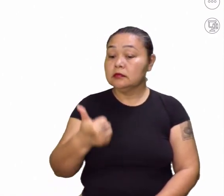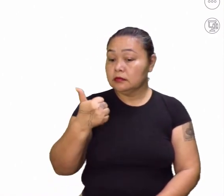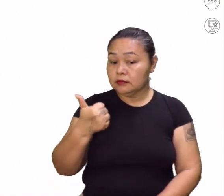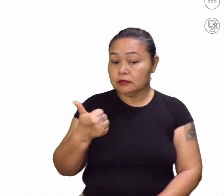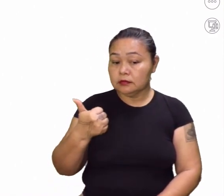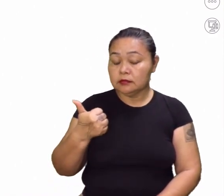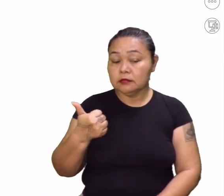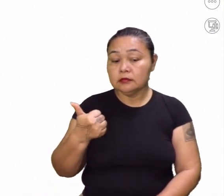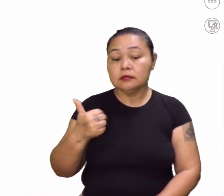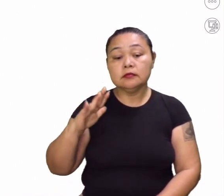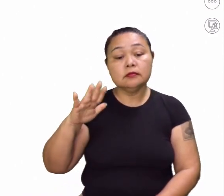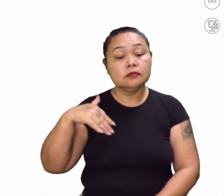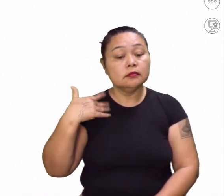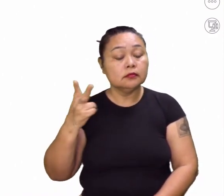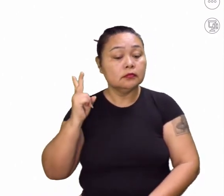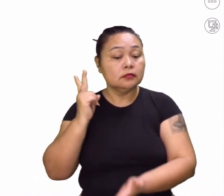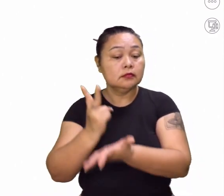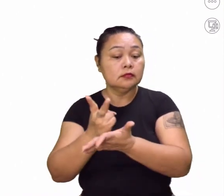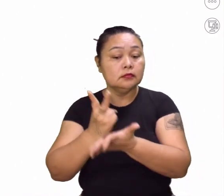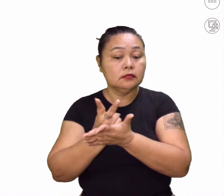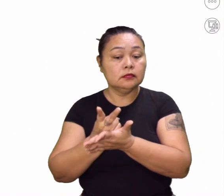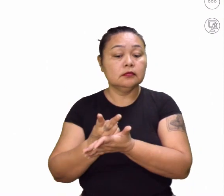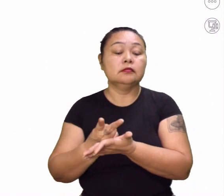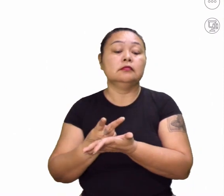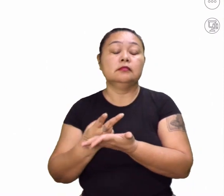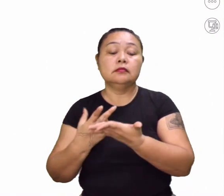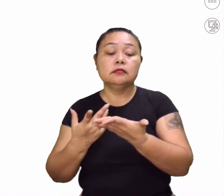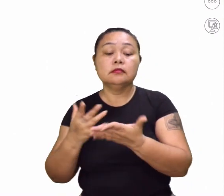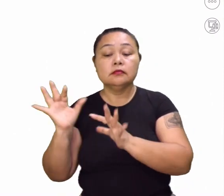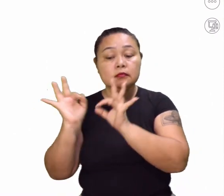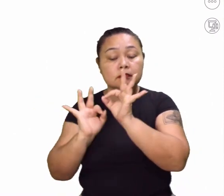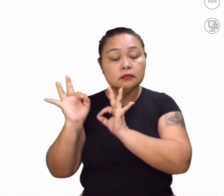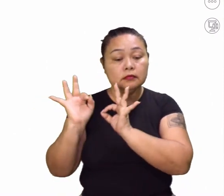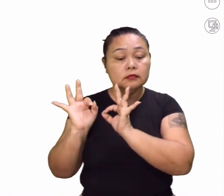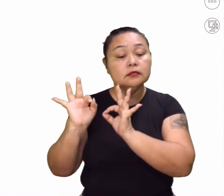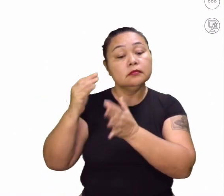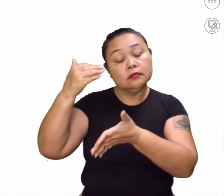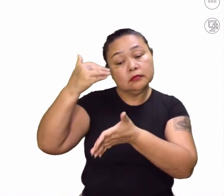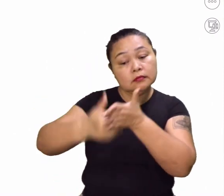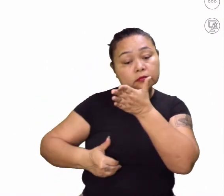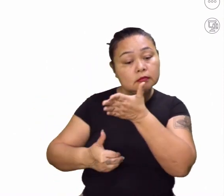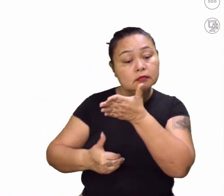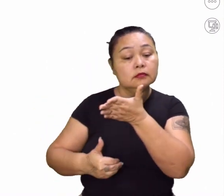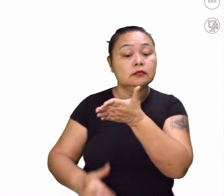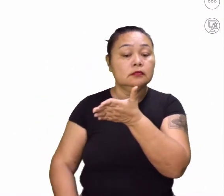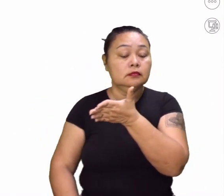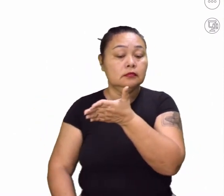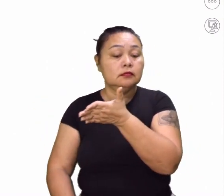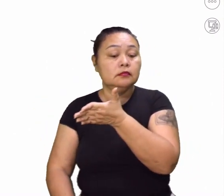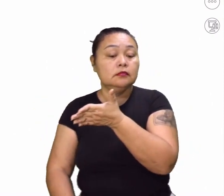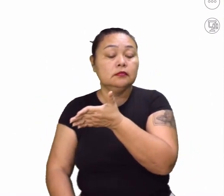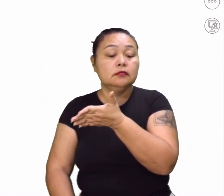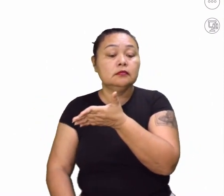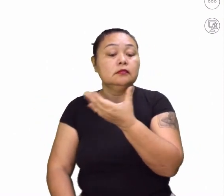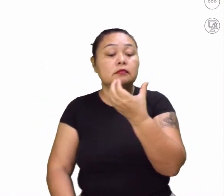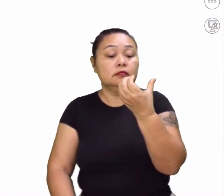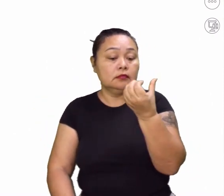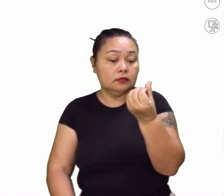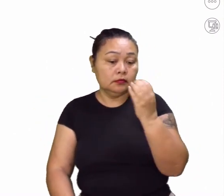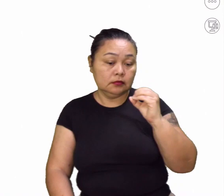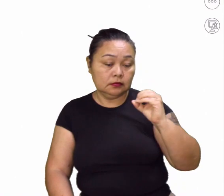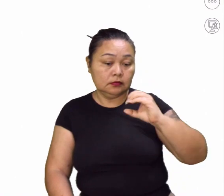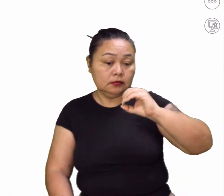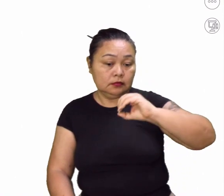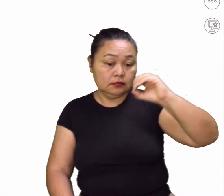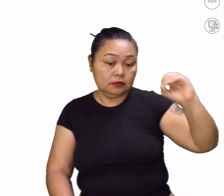Beleza? Quando é mesmo hemisfério? Lá no esquema anterior está falando eu tenho que subtrair. Beleza? Então, eu tenho aqui